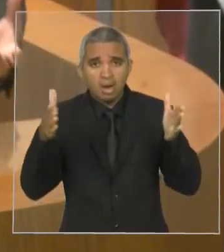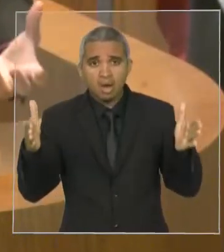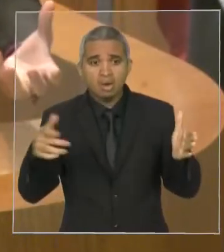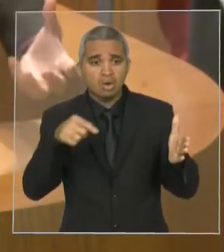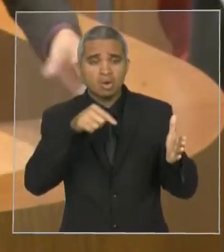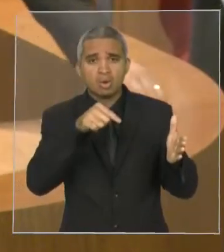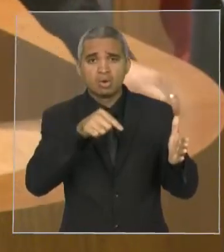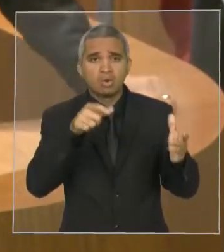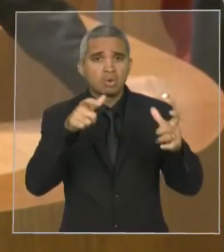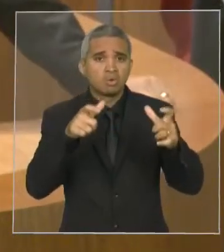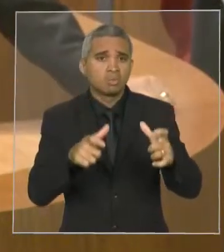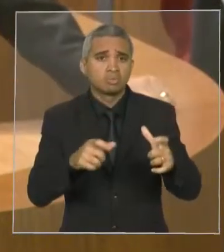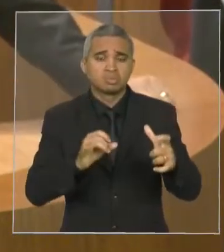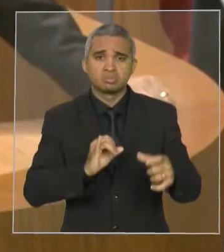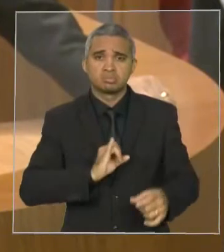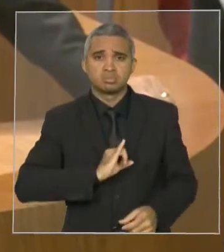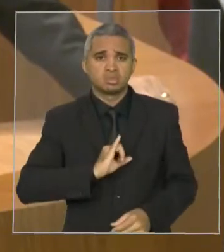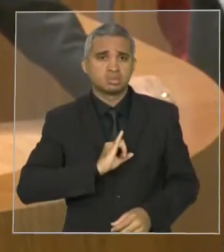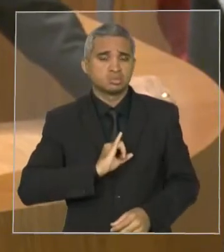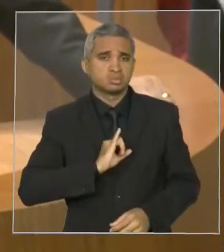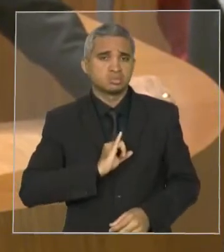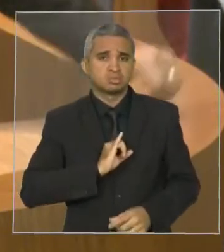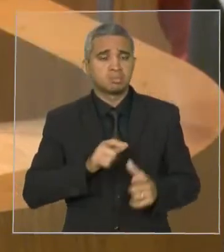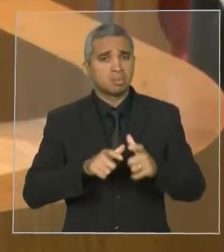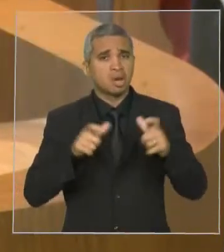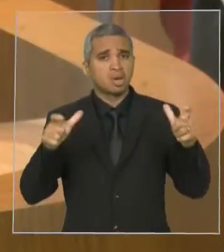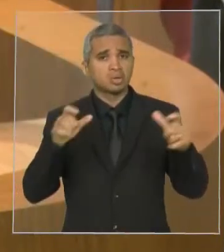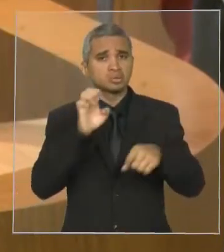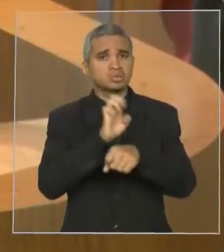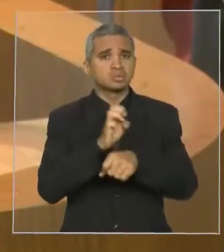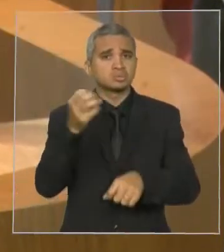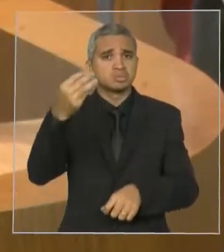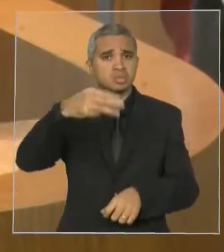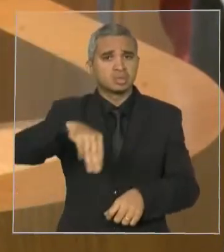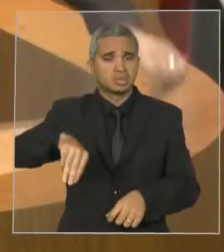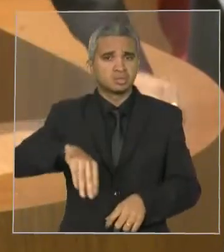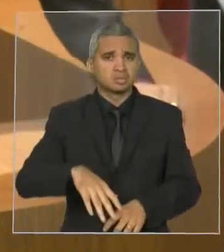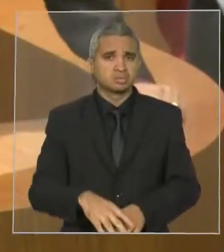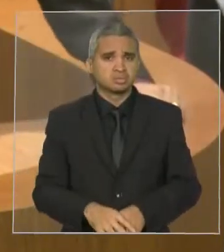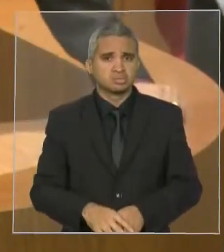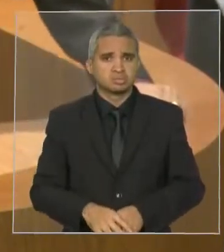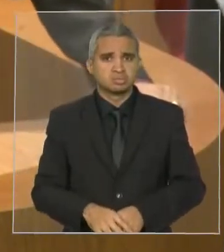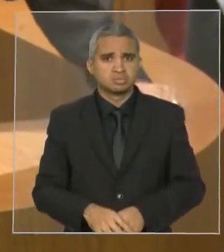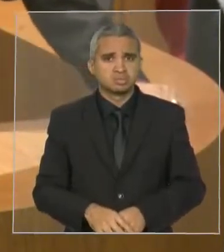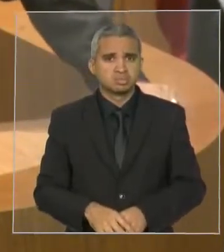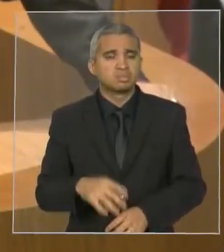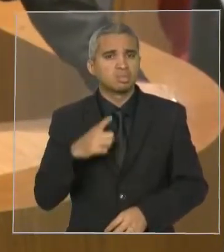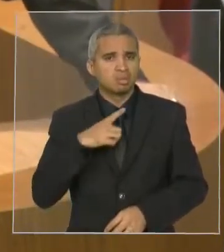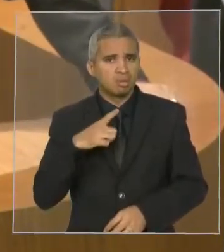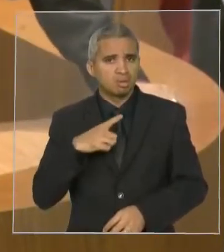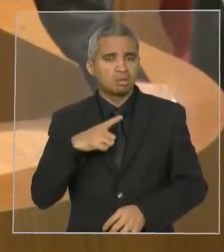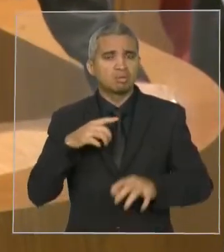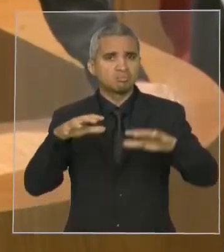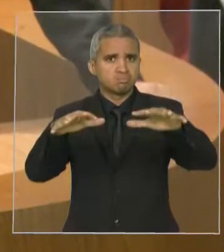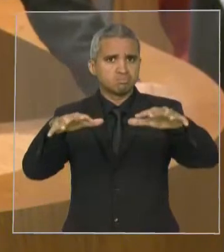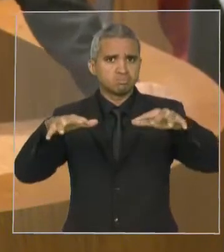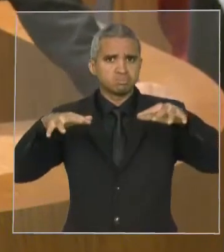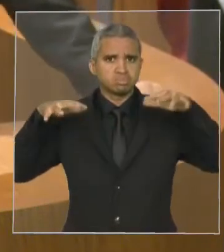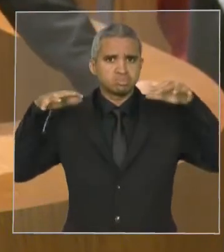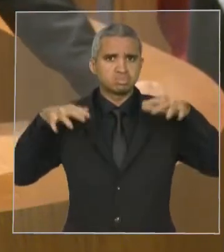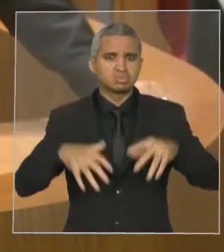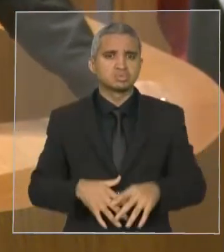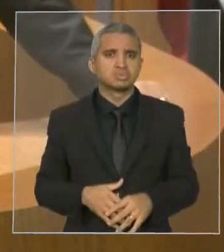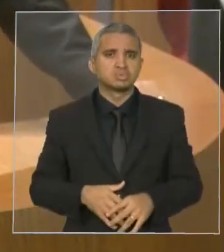pública de lazer do estado do maranhão quando se refere à esplanada para eventos e pela